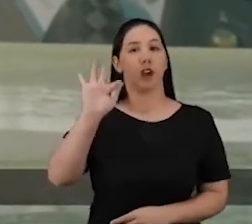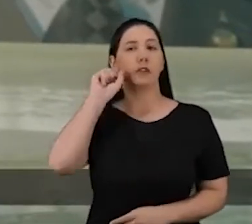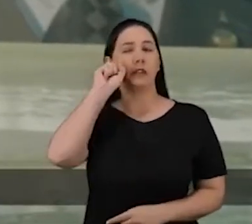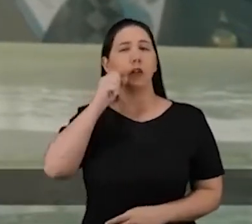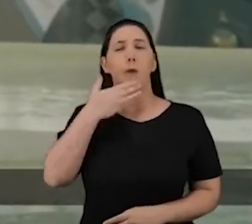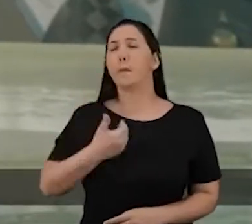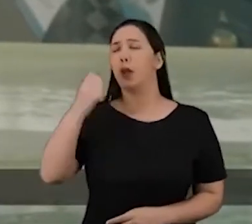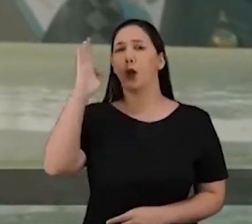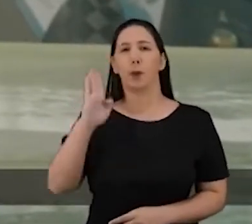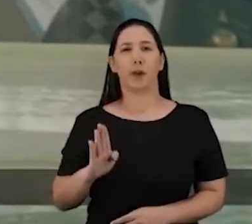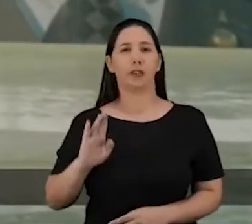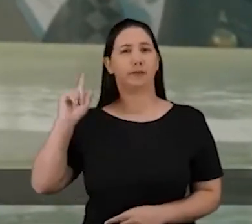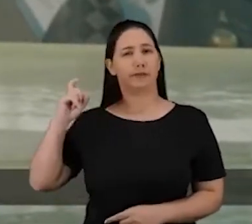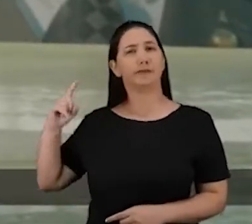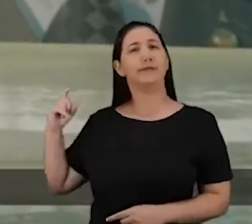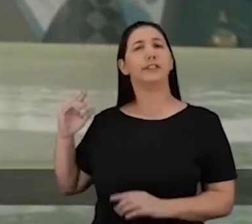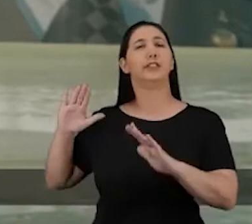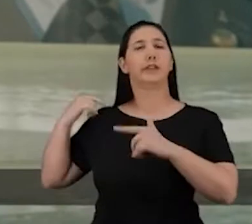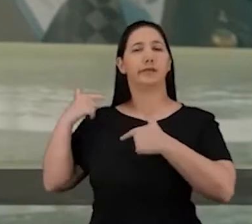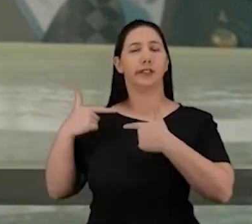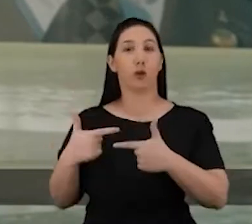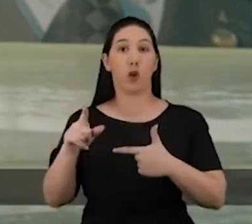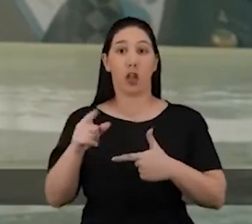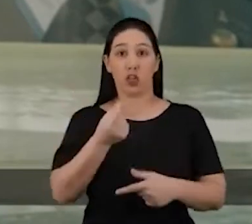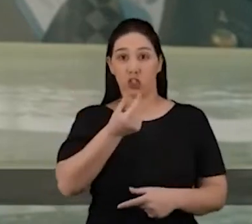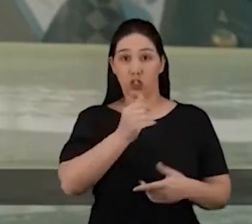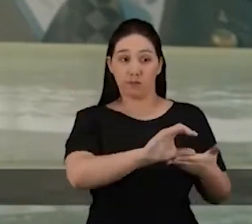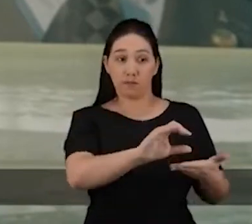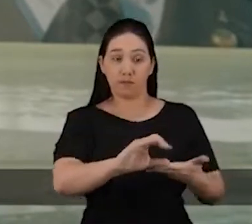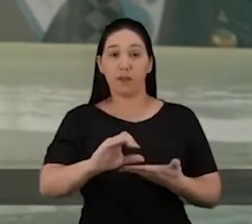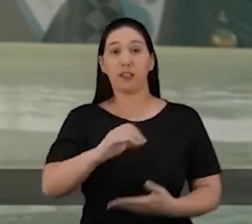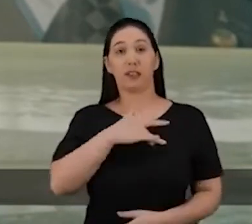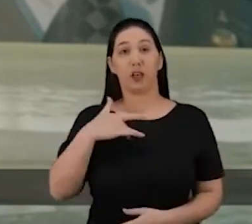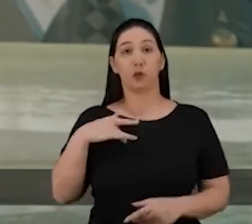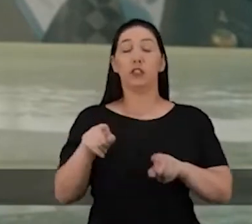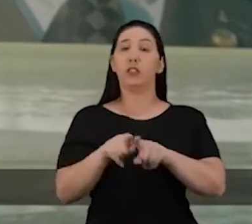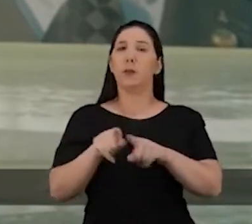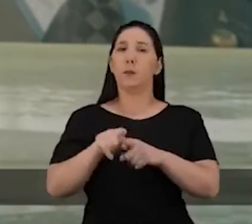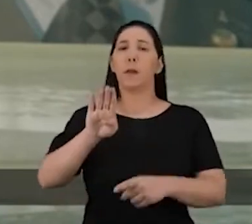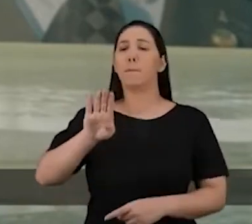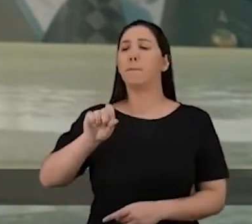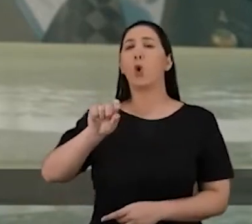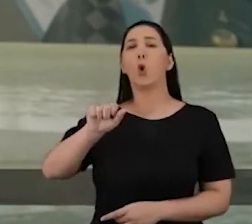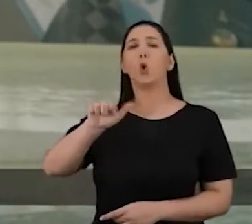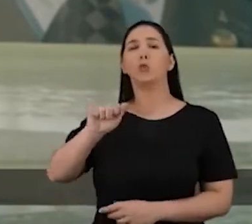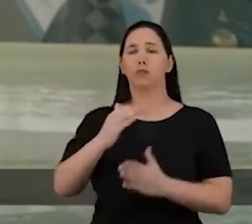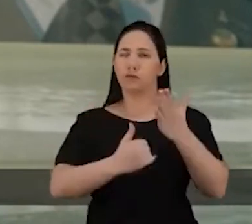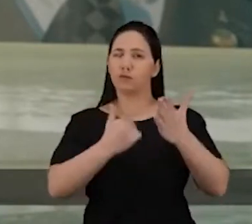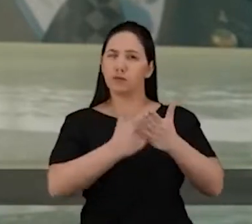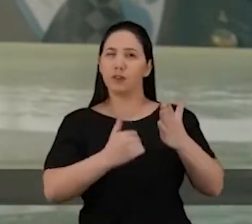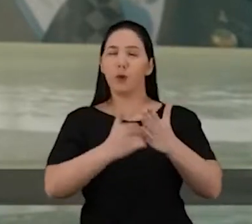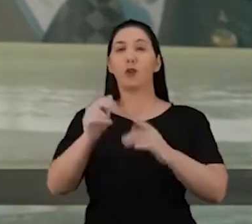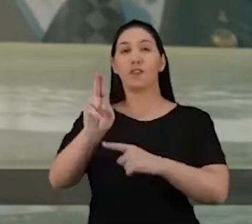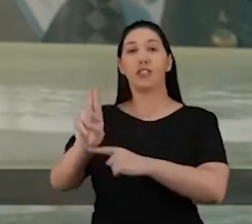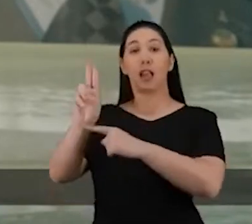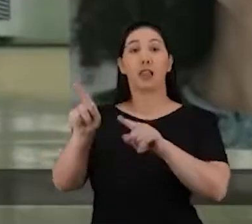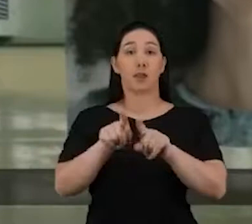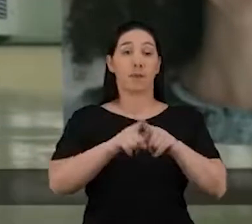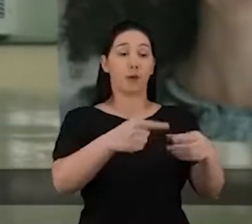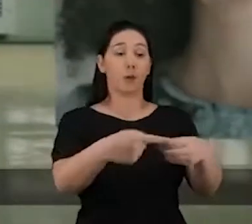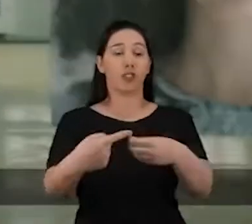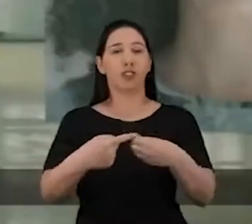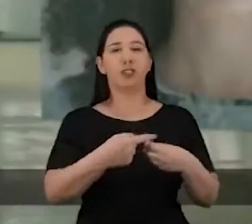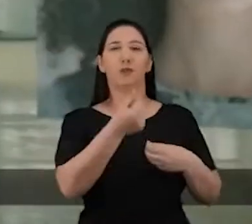melhor senador do Brasil. Ele trouxe recursos para a saúde, garantiu bolsas de estudo nas universidades e verbas para os